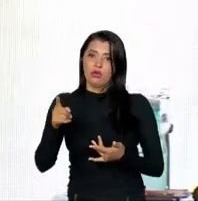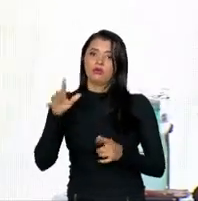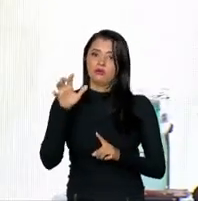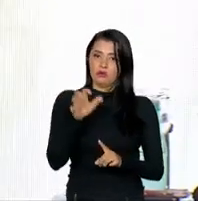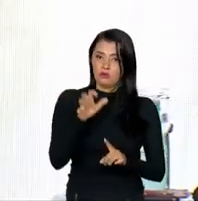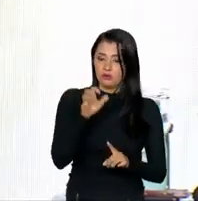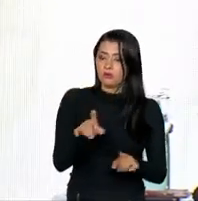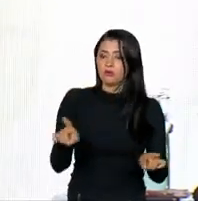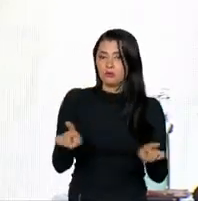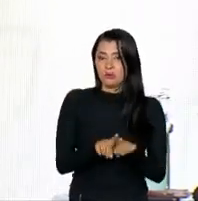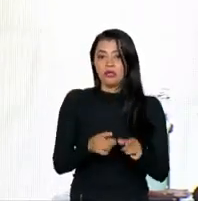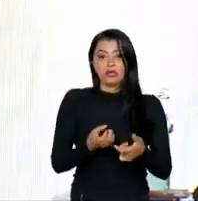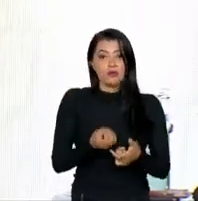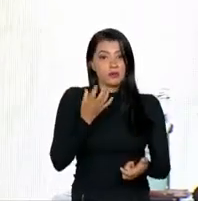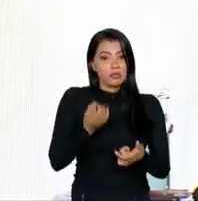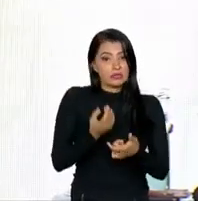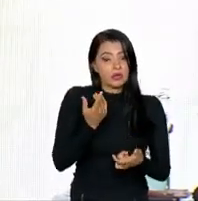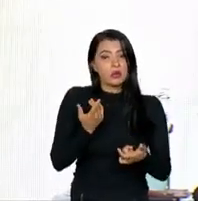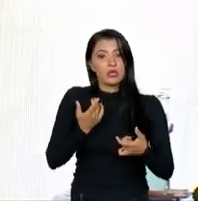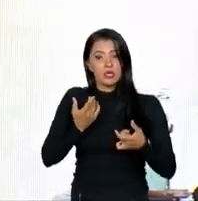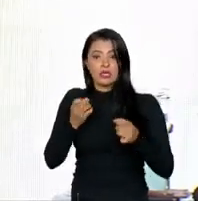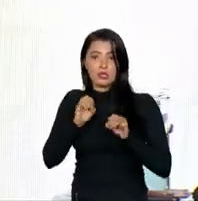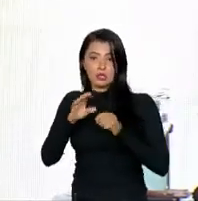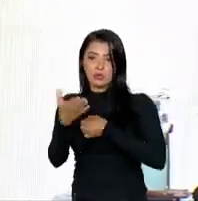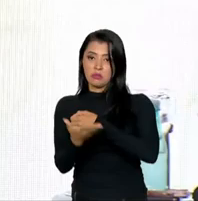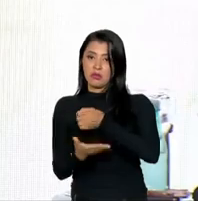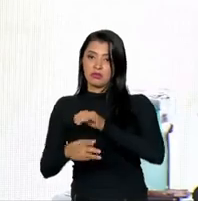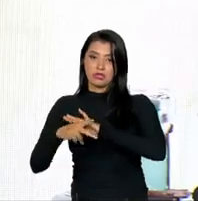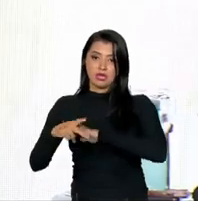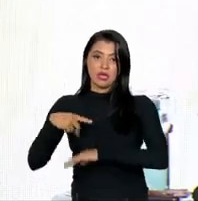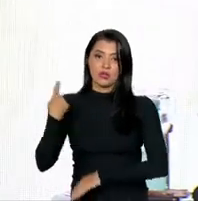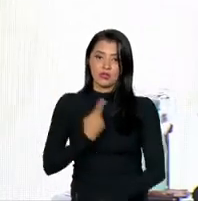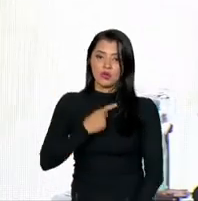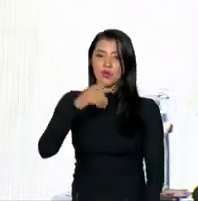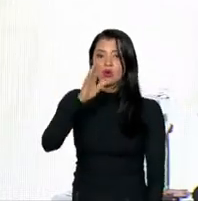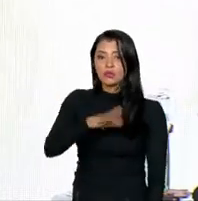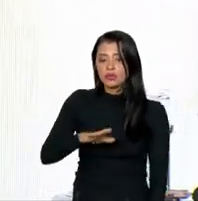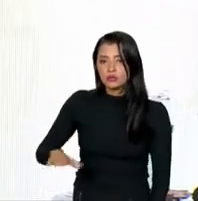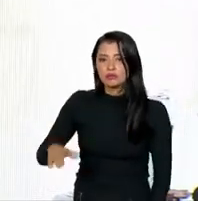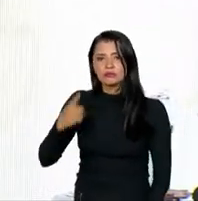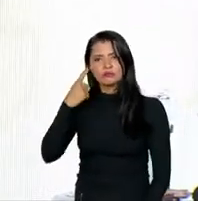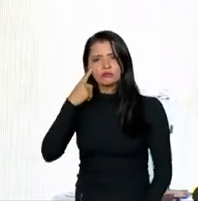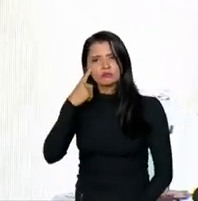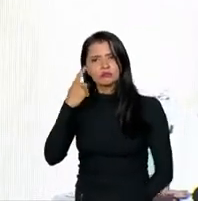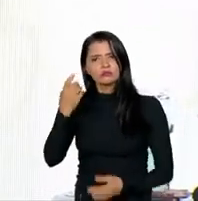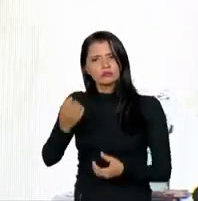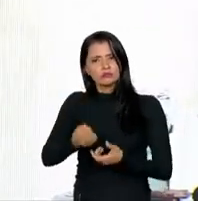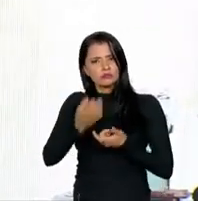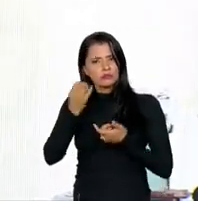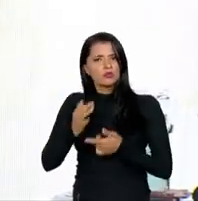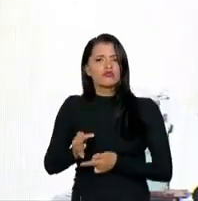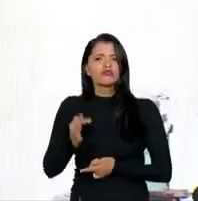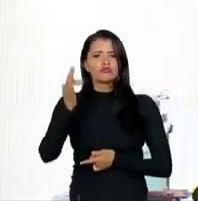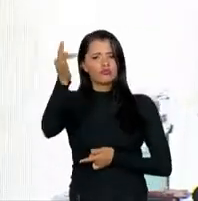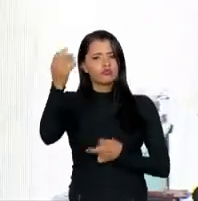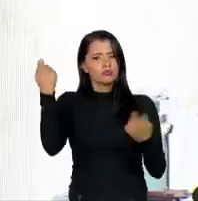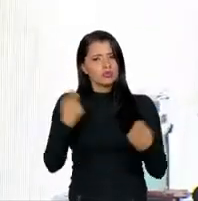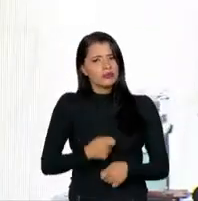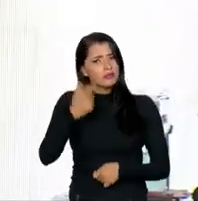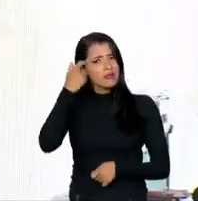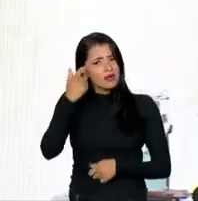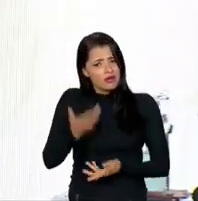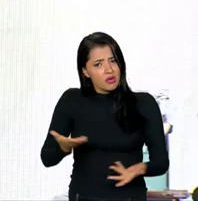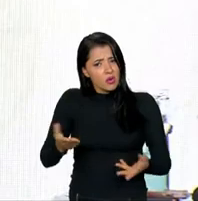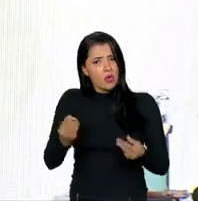na alfabetização e na educação básica das nossas crianças, né? A gente pensar uma alfabetização do futuro, a gente precisa pensar agora em como a